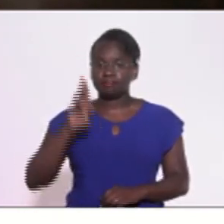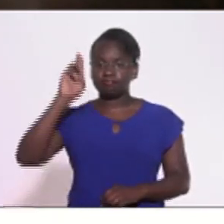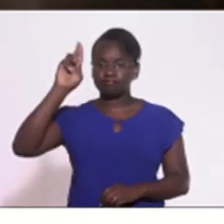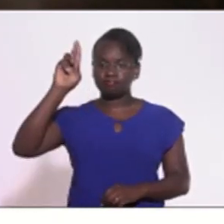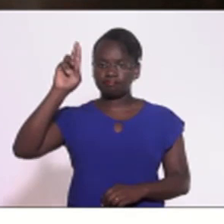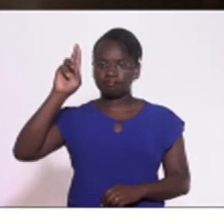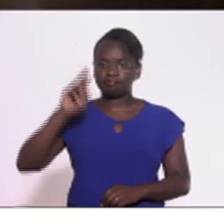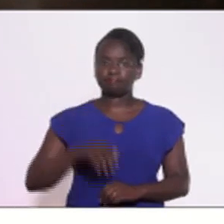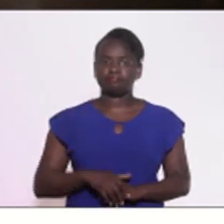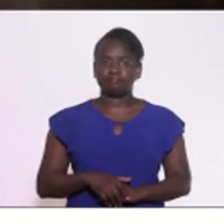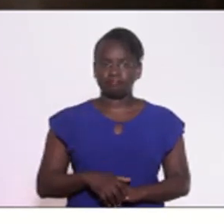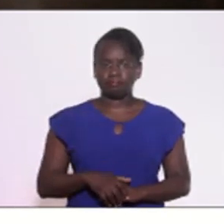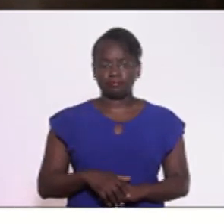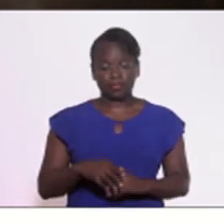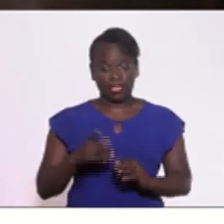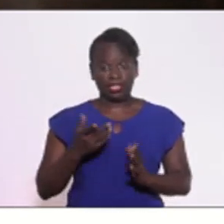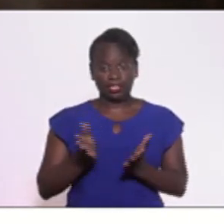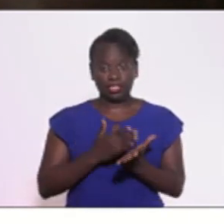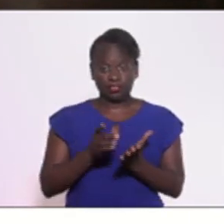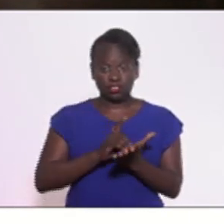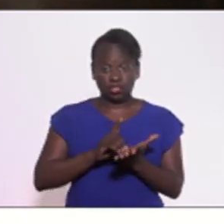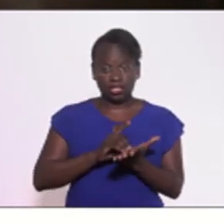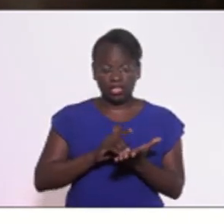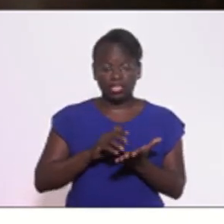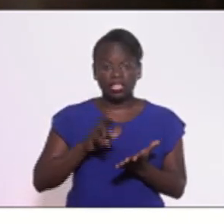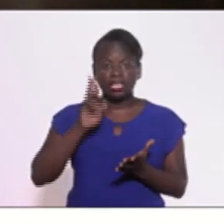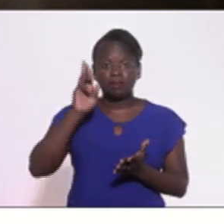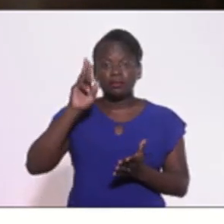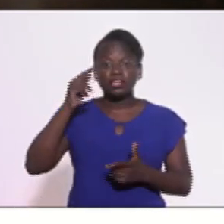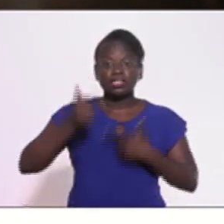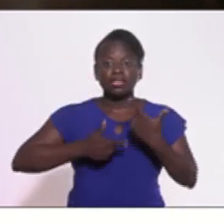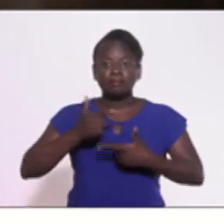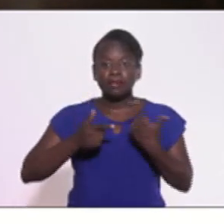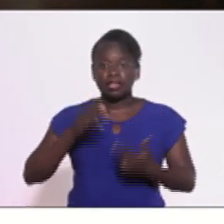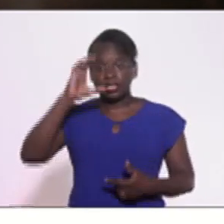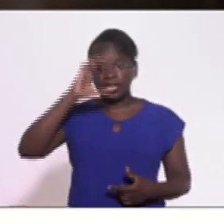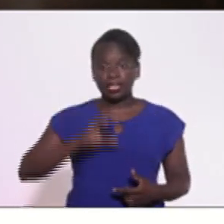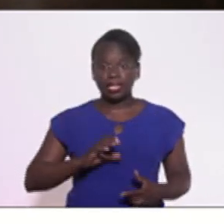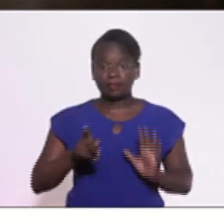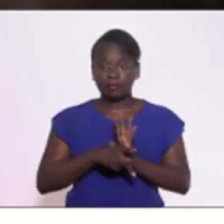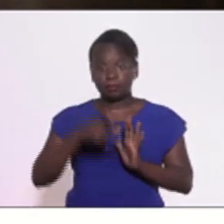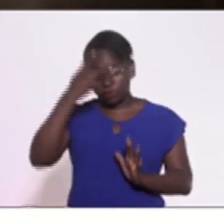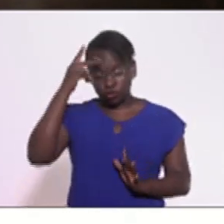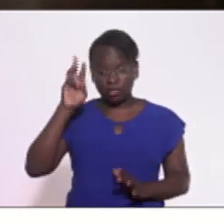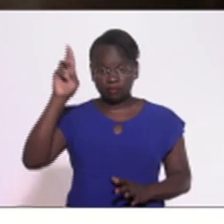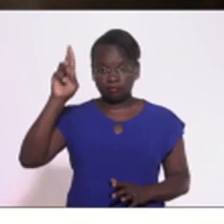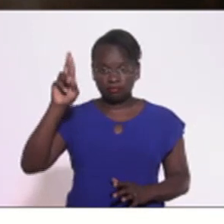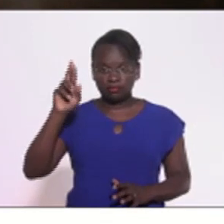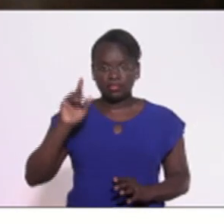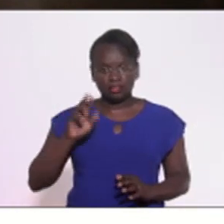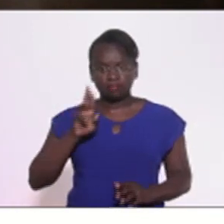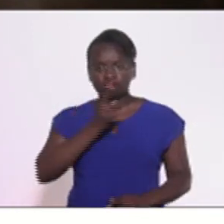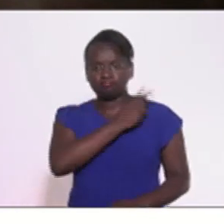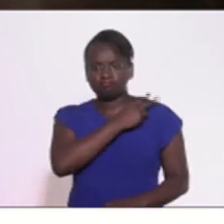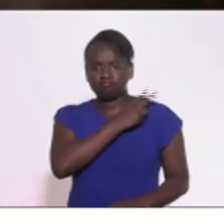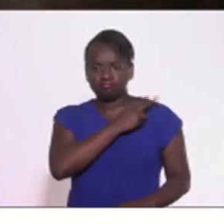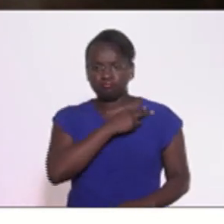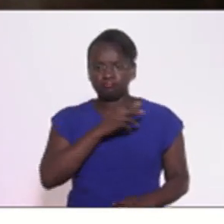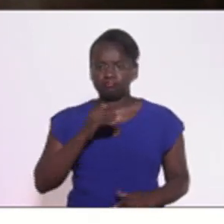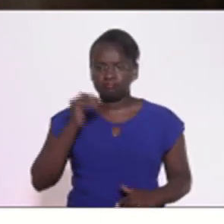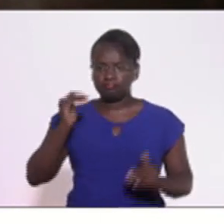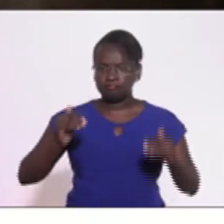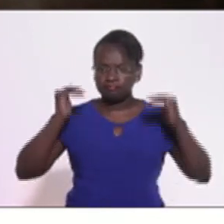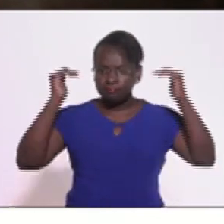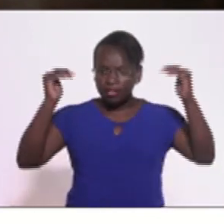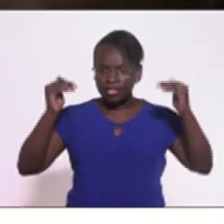Liderança, está no dicionário. Função, posição, caráter do líder. Espírito de chefia,